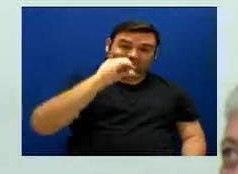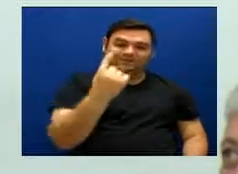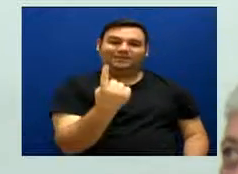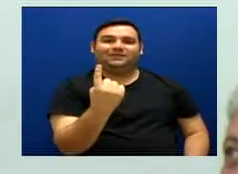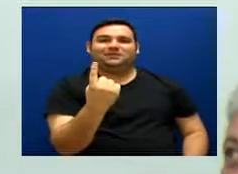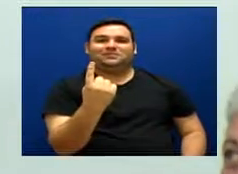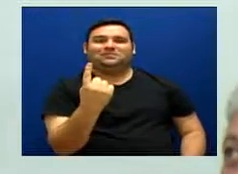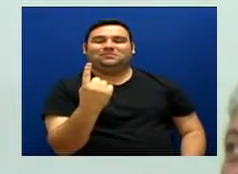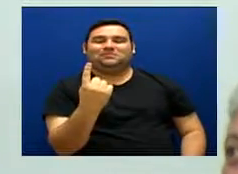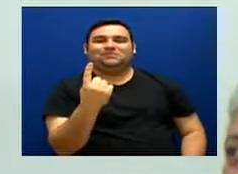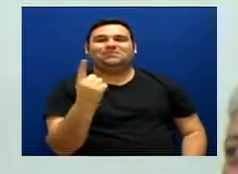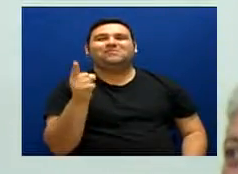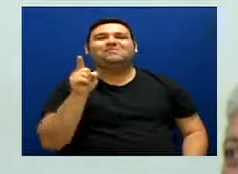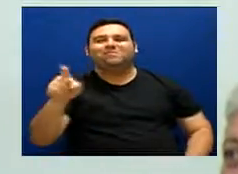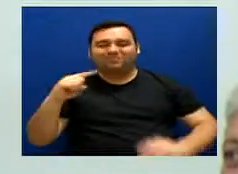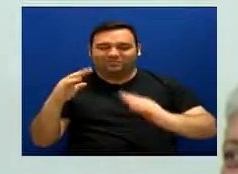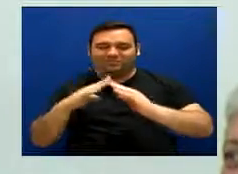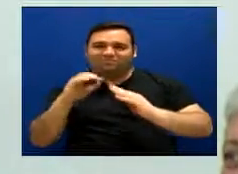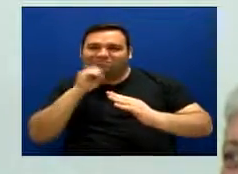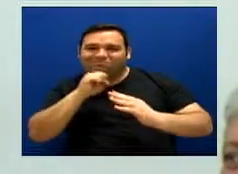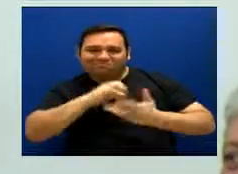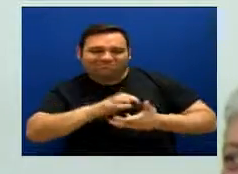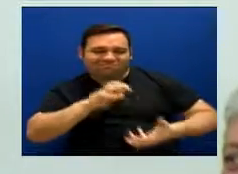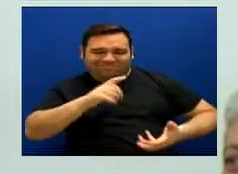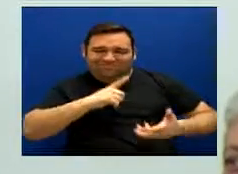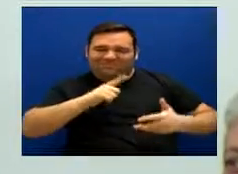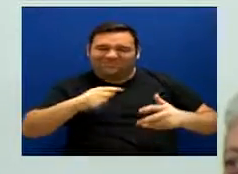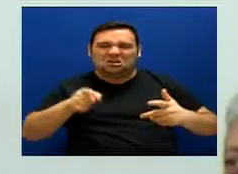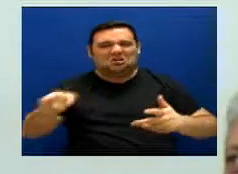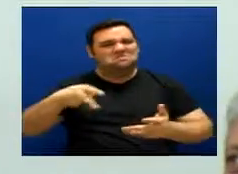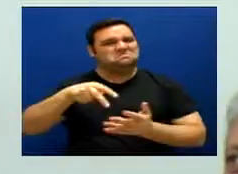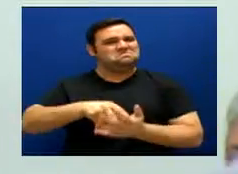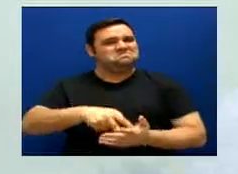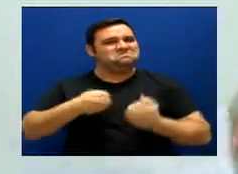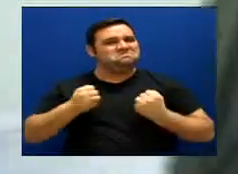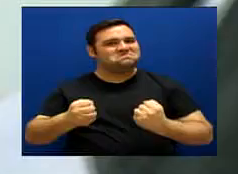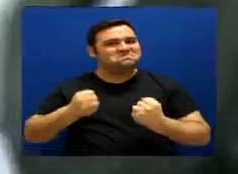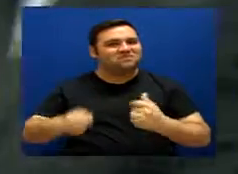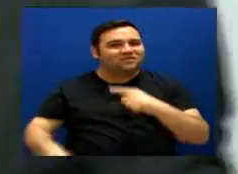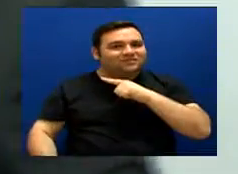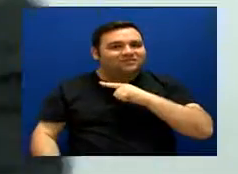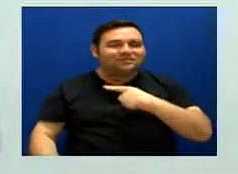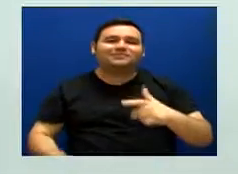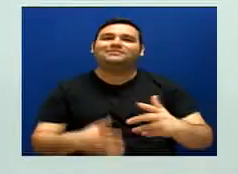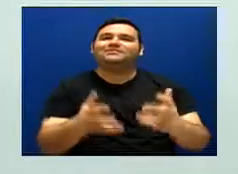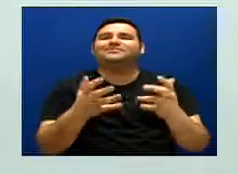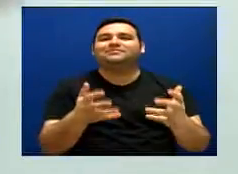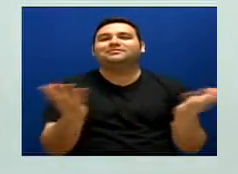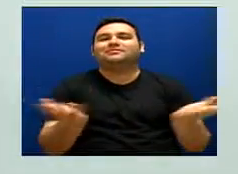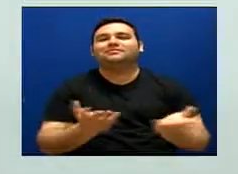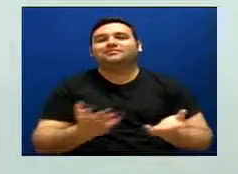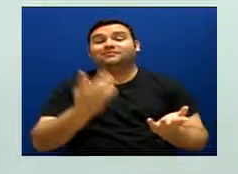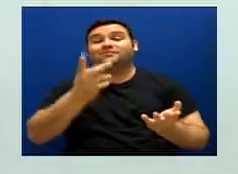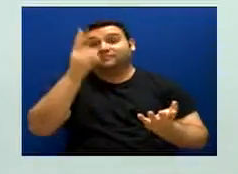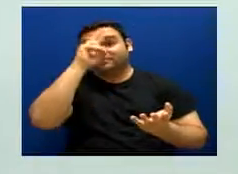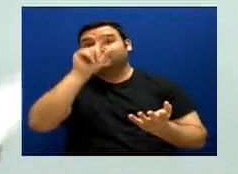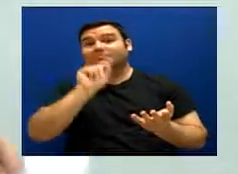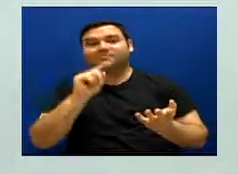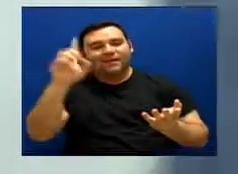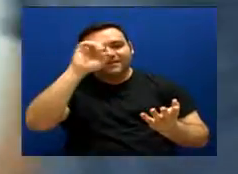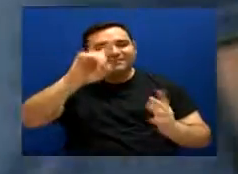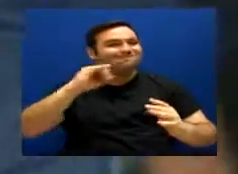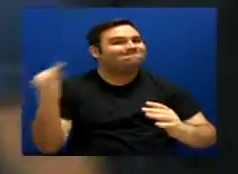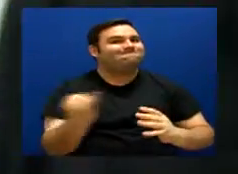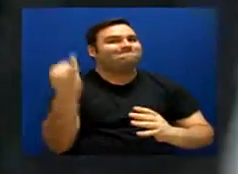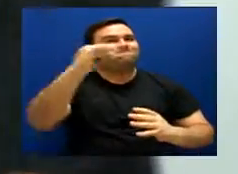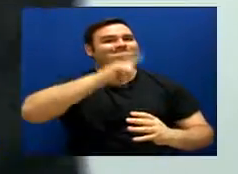91 anos. E está lá na Vila dos Velhinhos, firme e forte. Então, eu quero só lembrar essa data